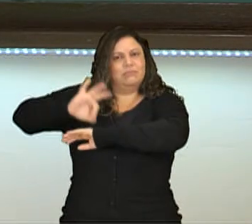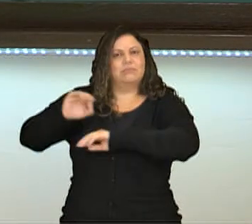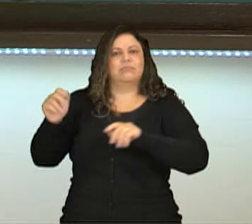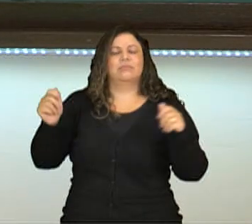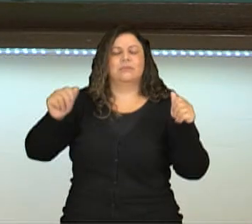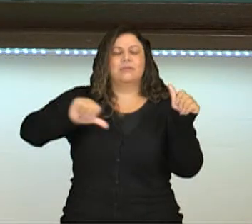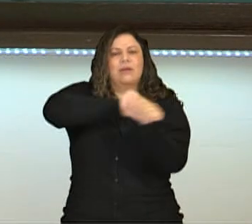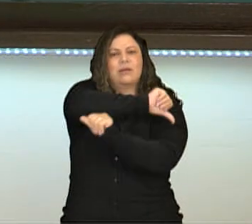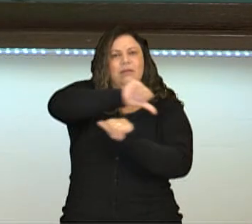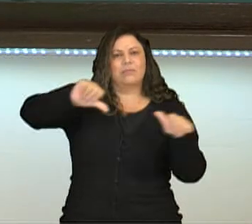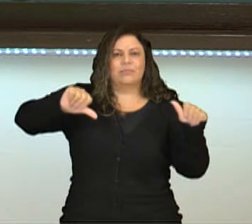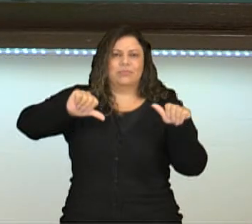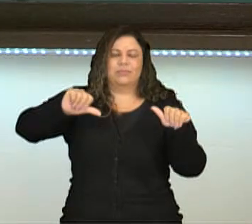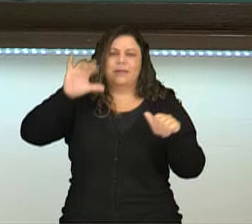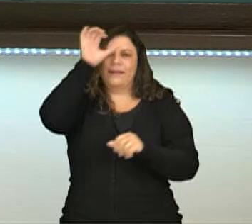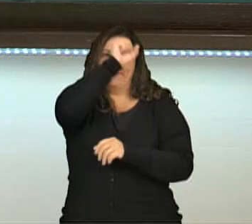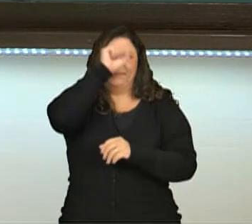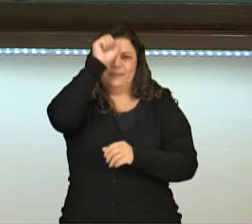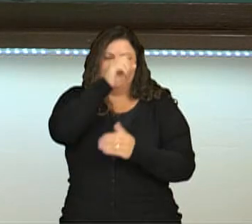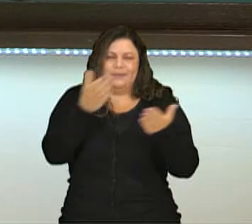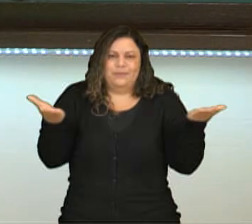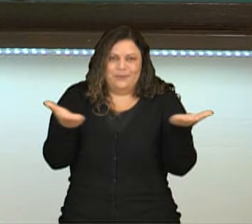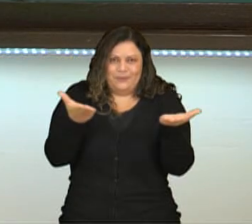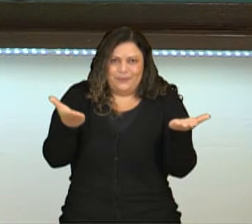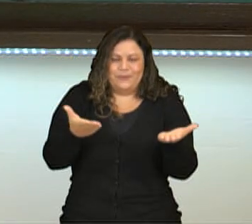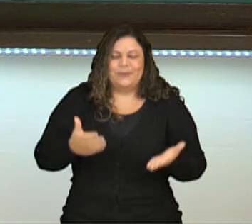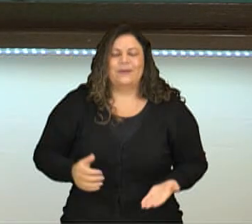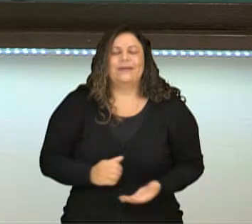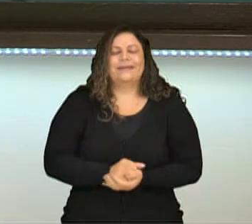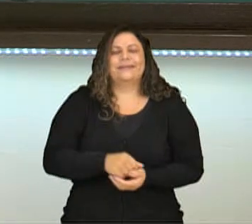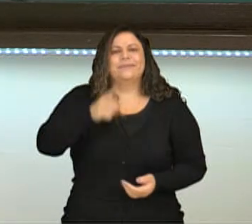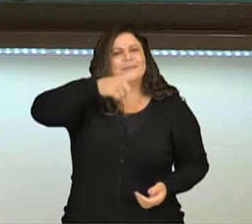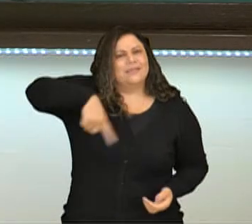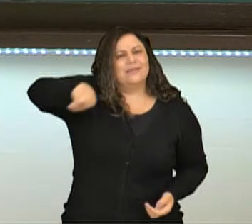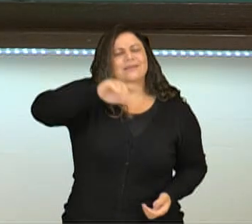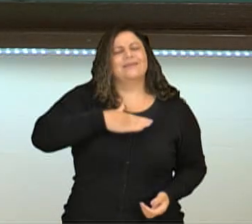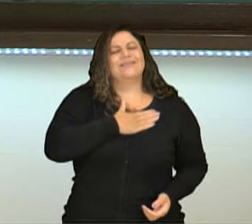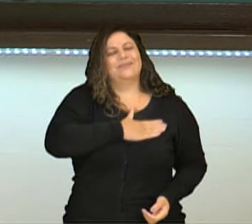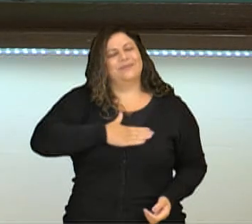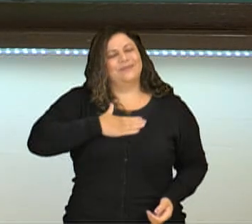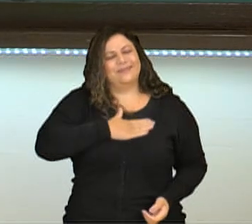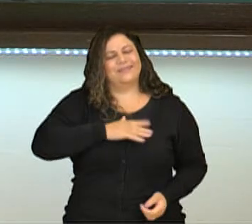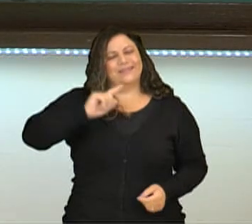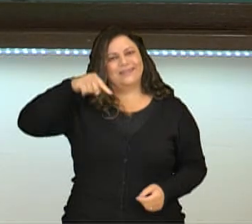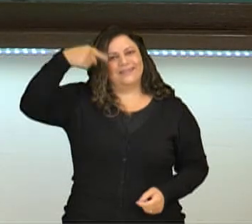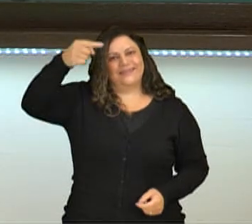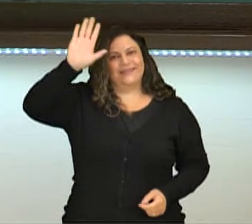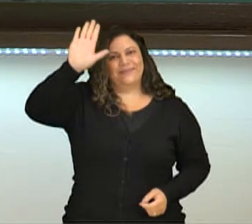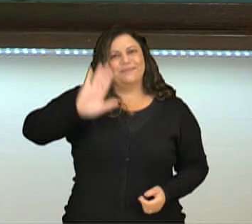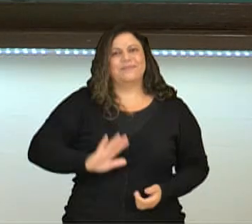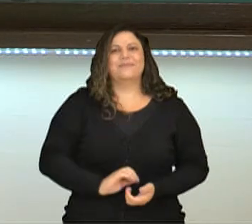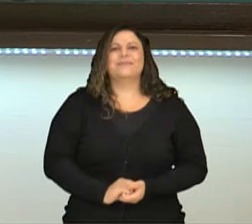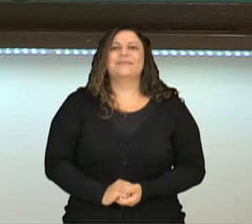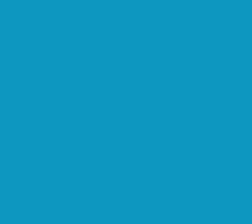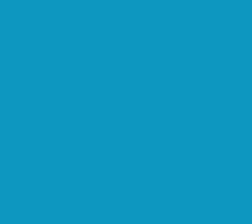mudanças nós vimos nessa aula de hoje. Tudo bem? Espero que vocês tenham gostado e até a próxima.